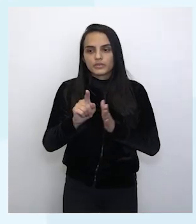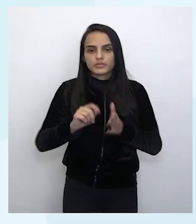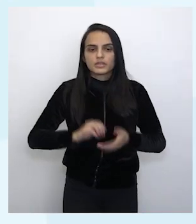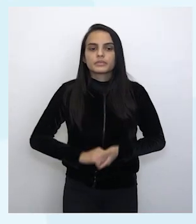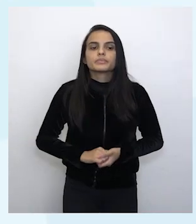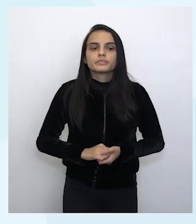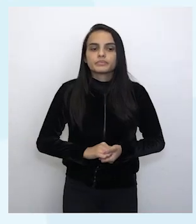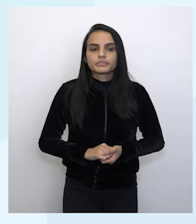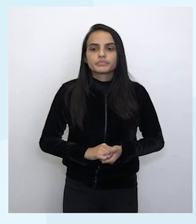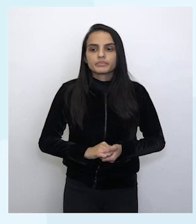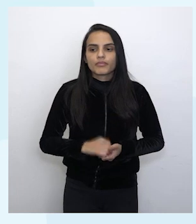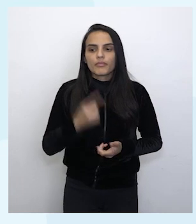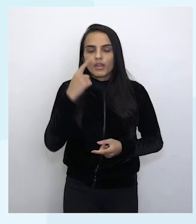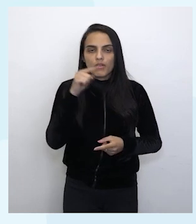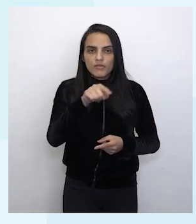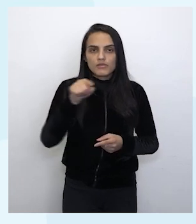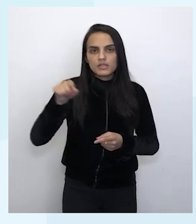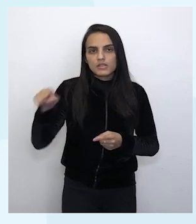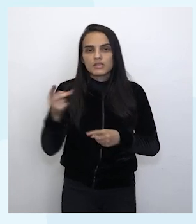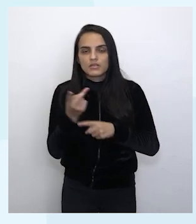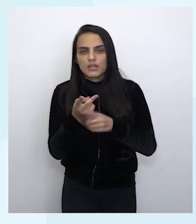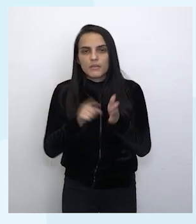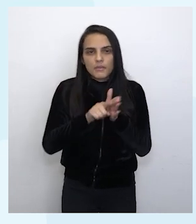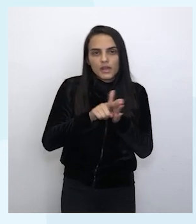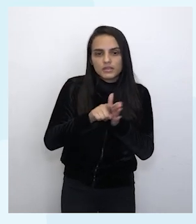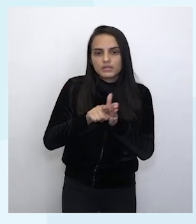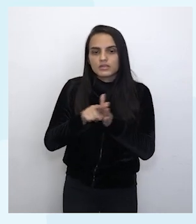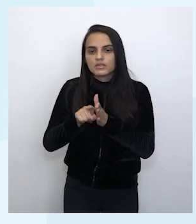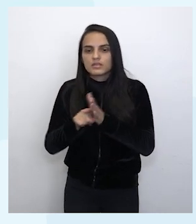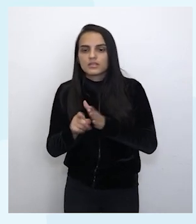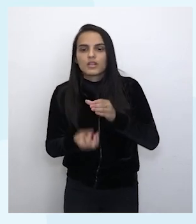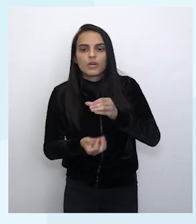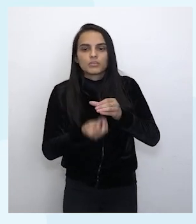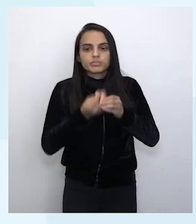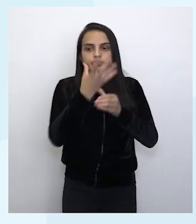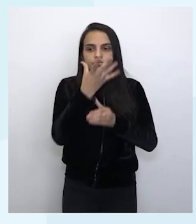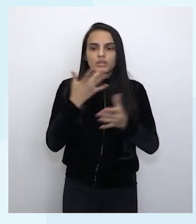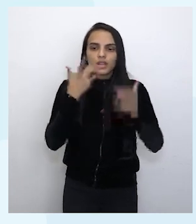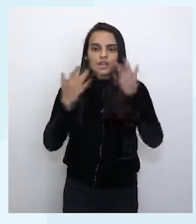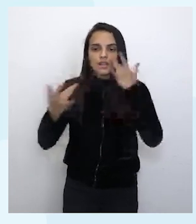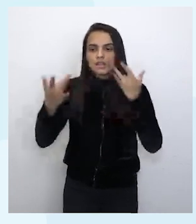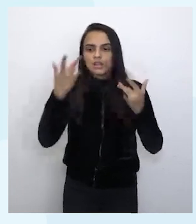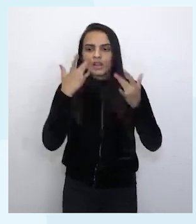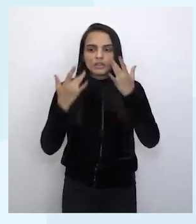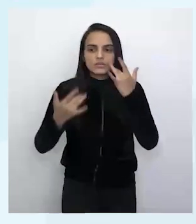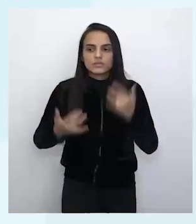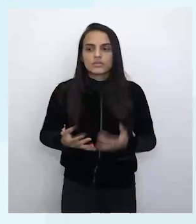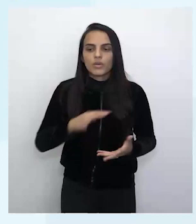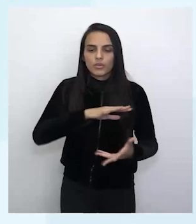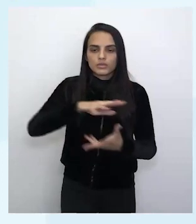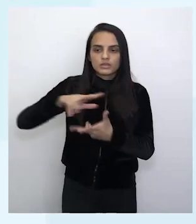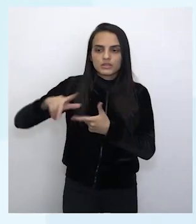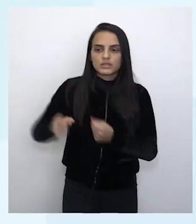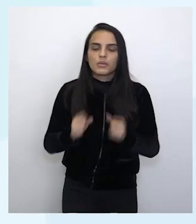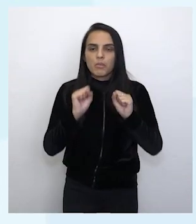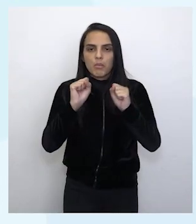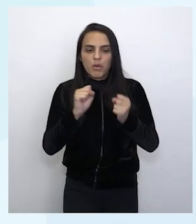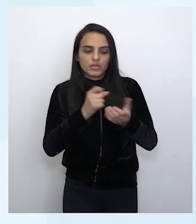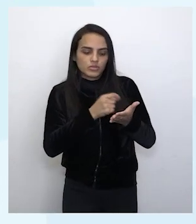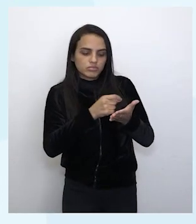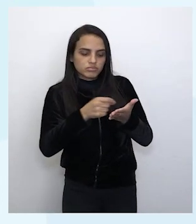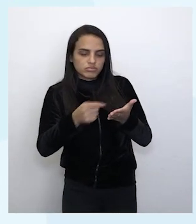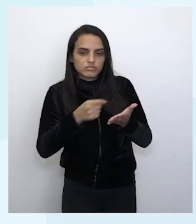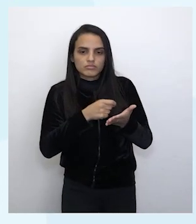Vocês vão fazer uma pequena pesquisa sobre as origens do teatro ocidental. Aí vocês podem utilizar a internet, livro, que vocês tiverem à mão, tá? Aí vocês